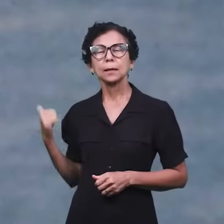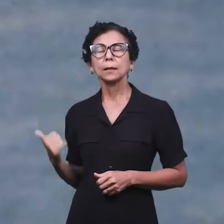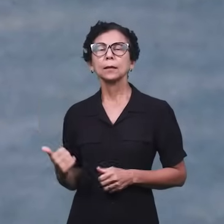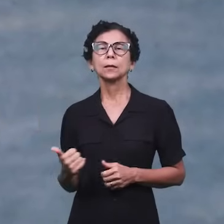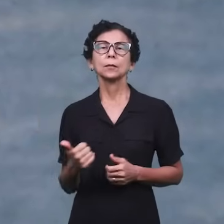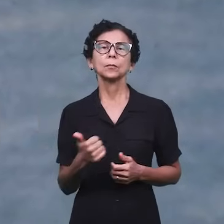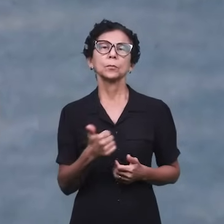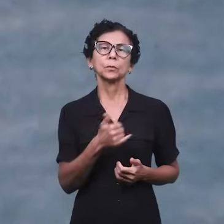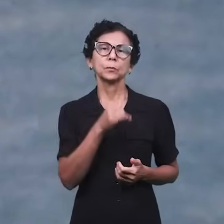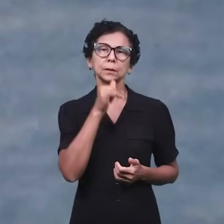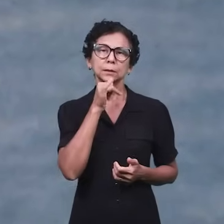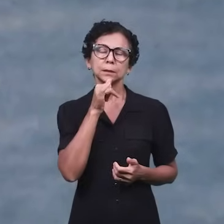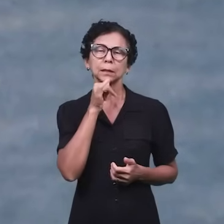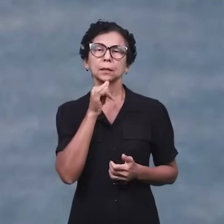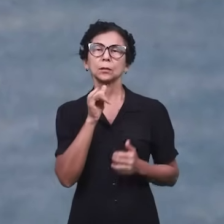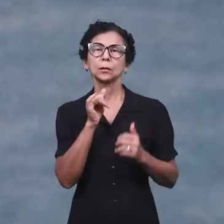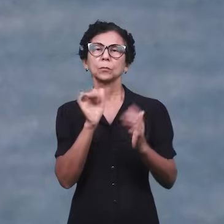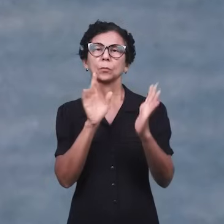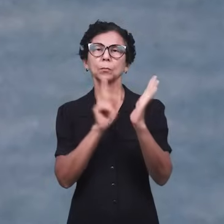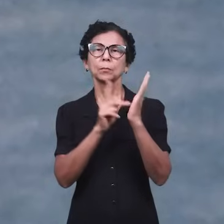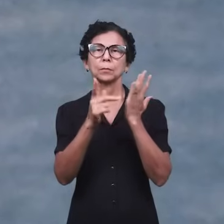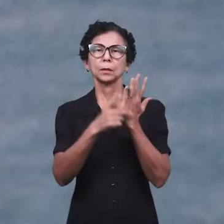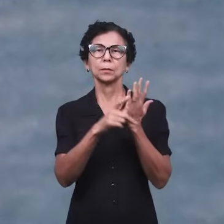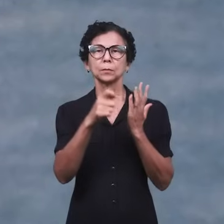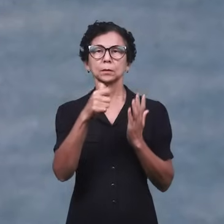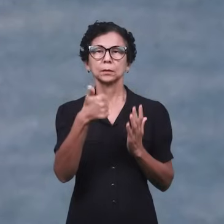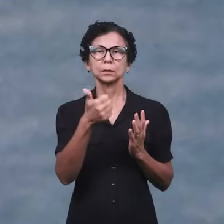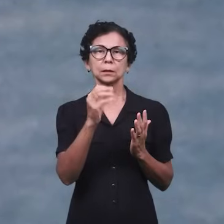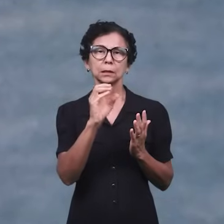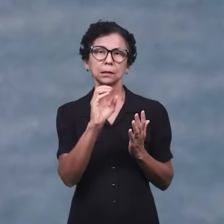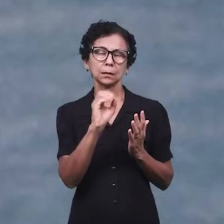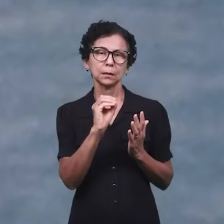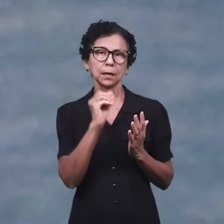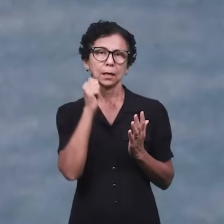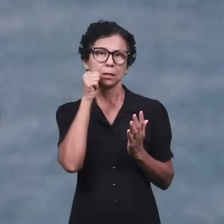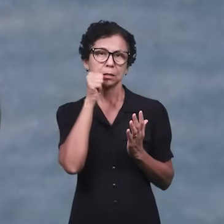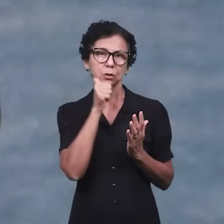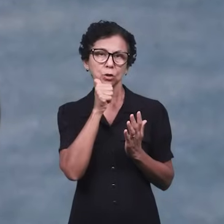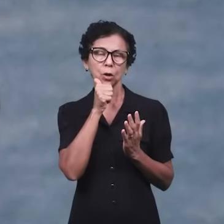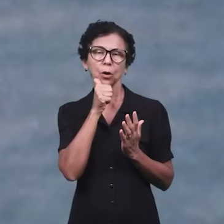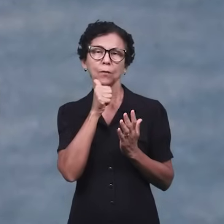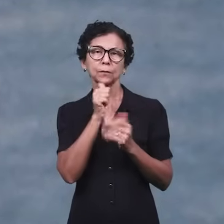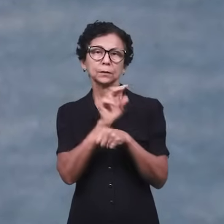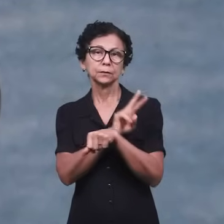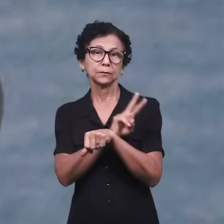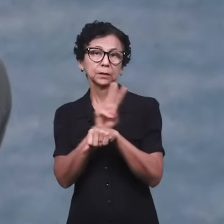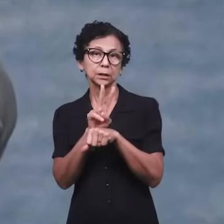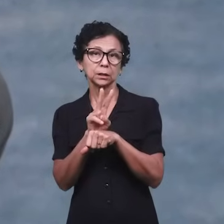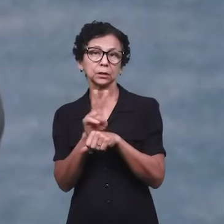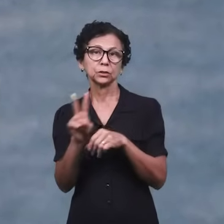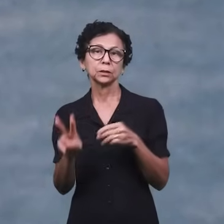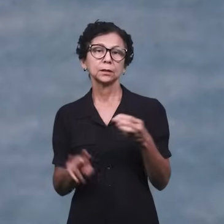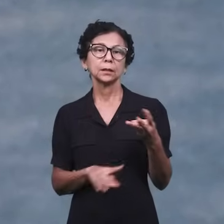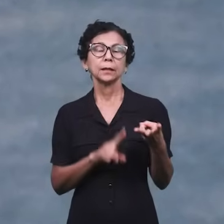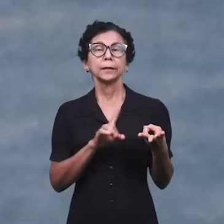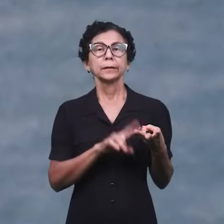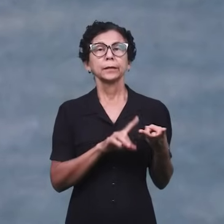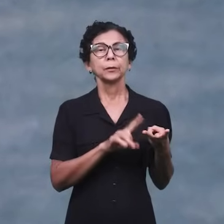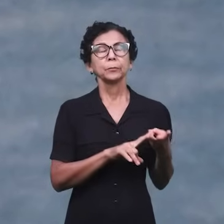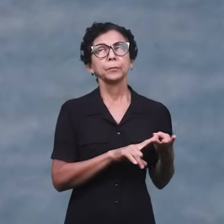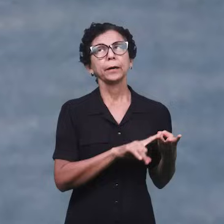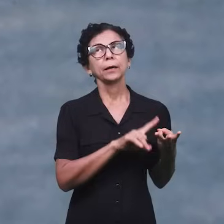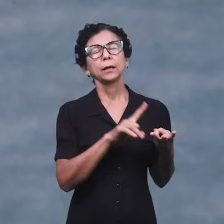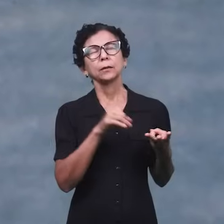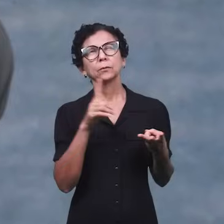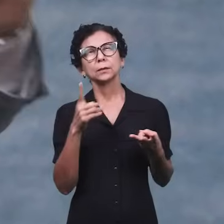parábola das 10 Virgens que o Adriano colocou Quando você vai entender por exemplo de ur dos